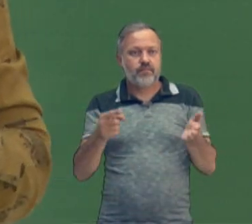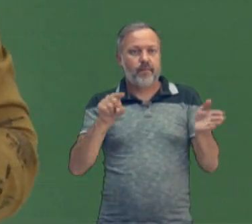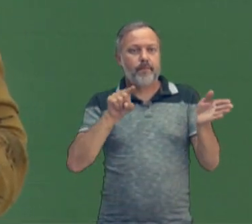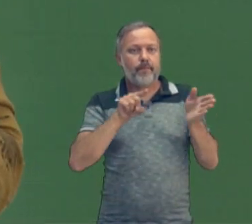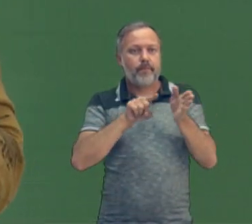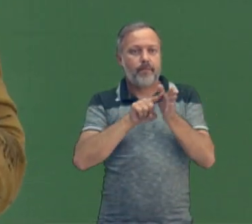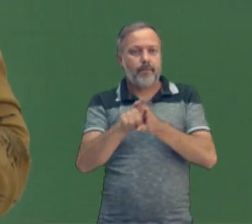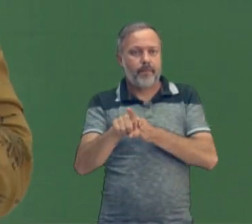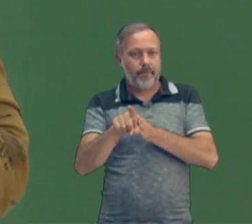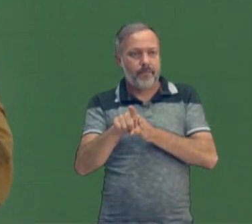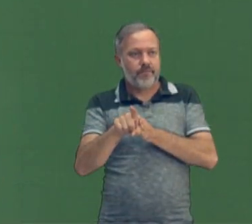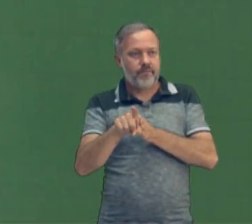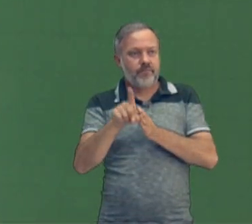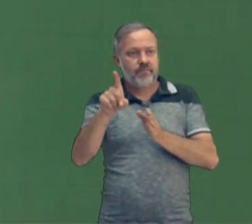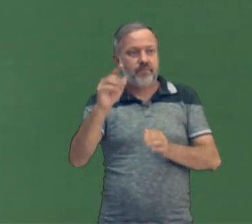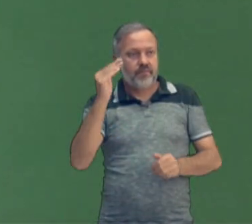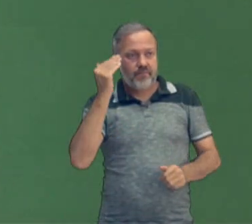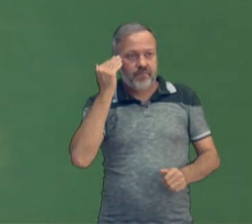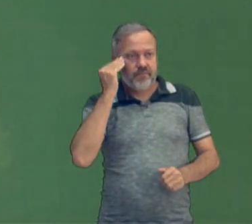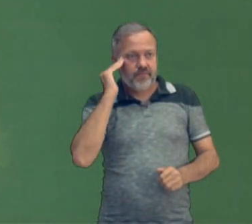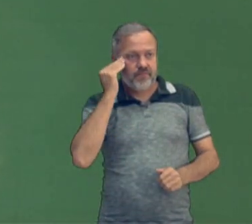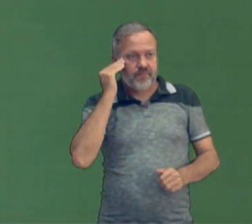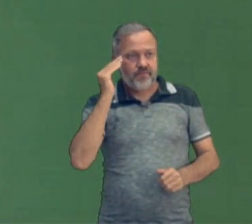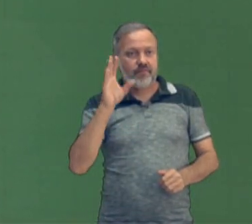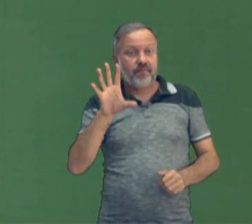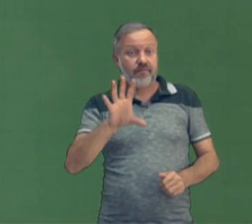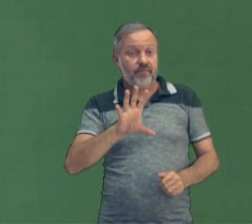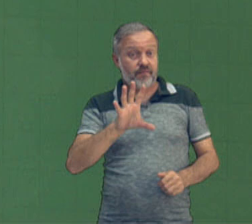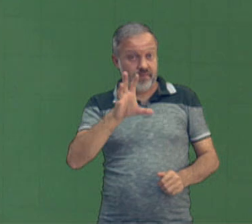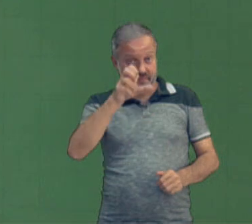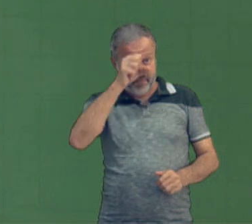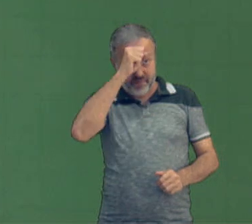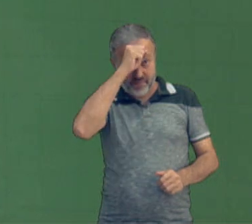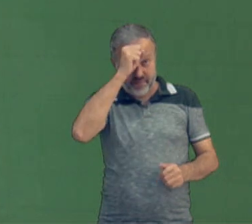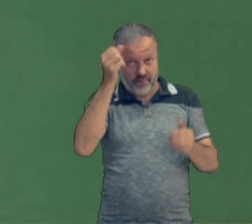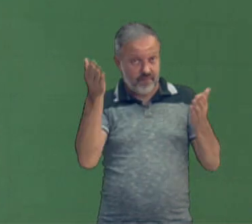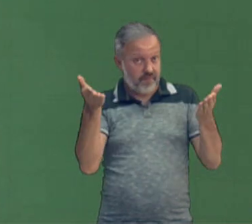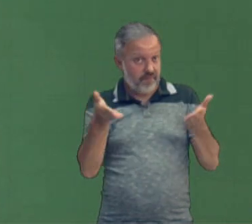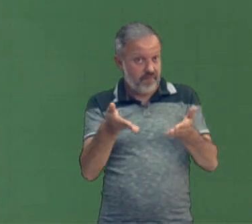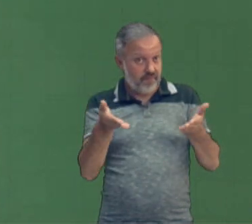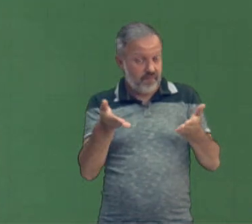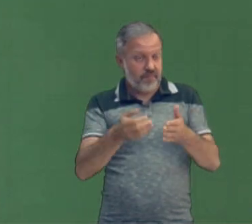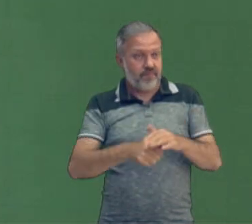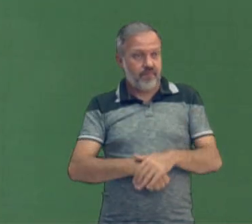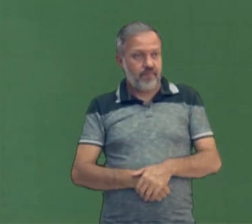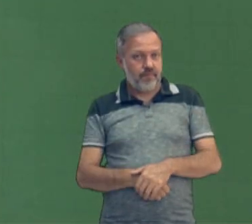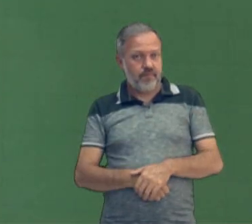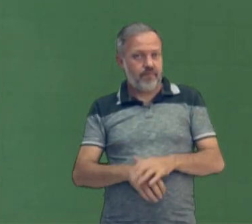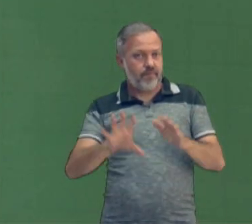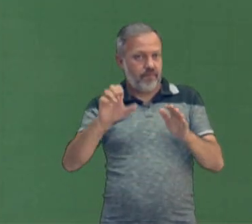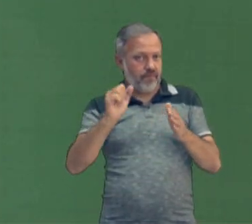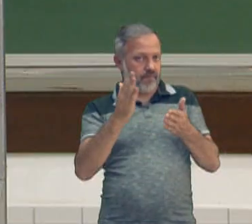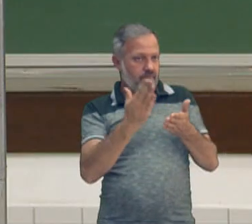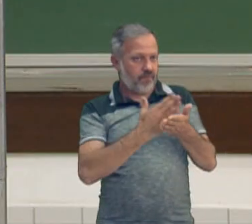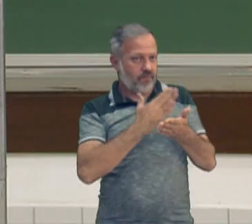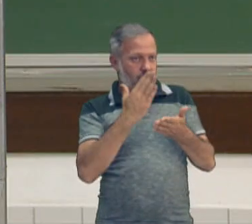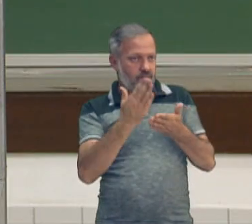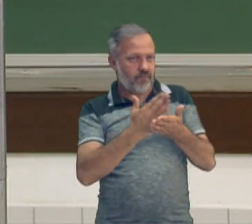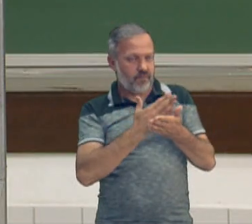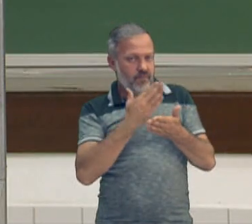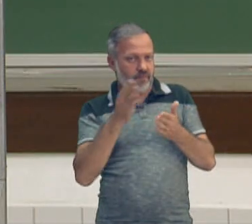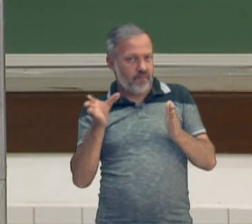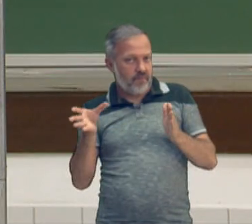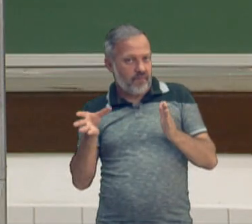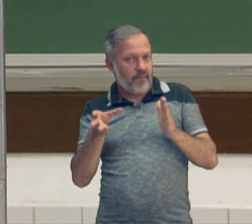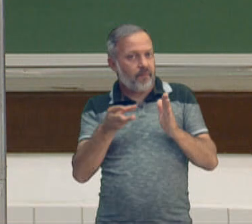um quiz para ver o que vocês aprenderam até este momento. Então, pegue seu caderno para